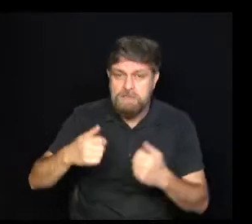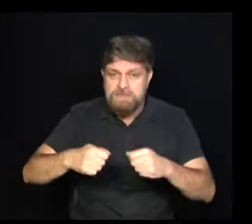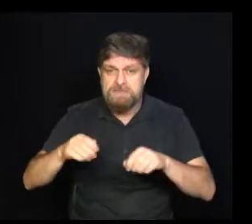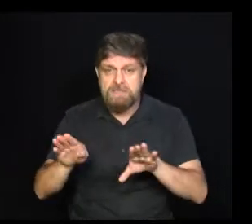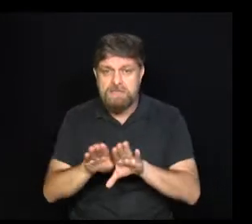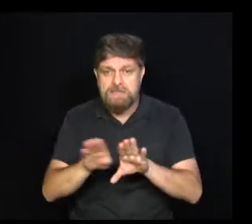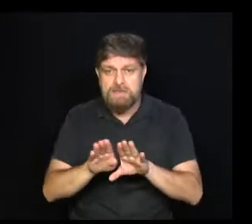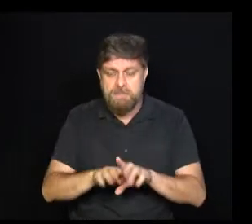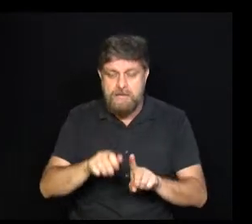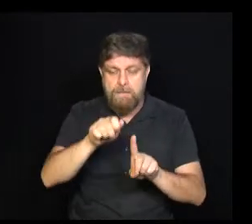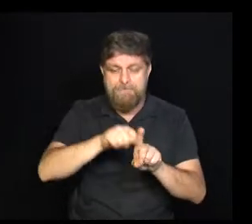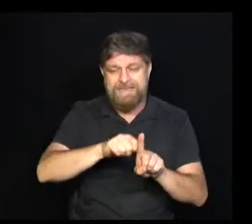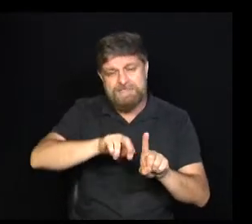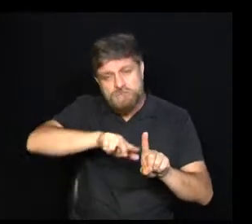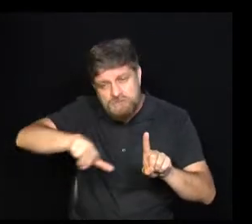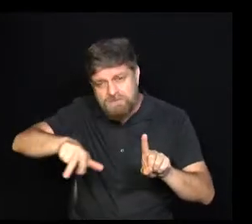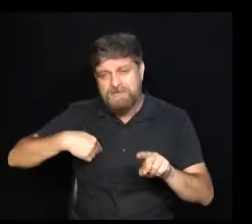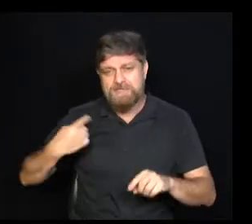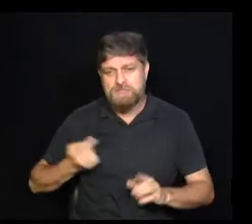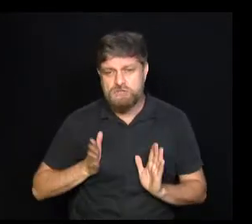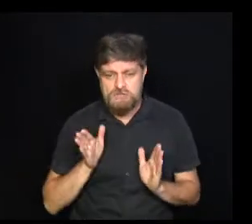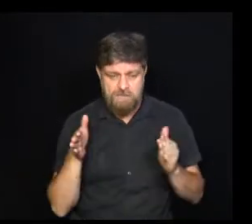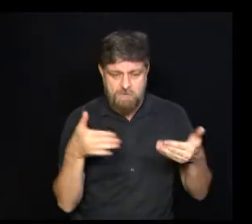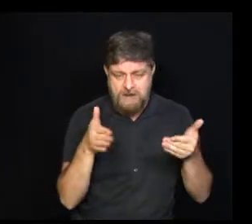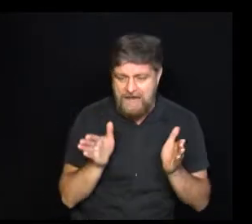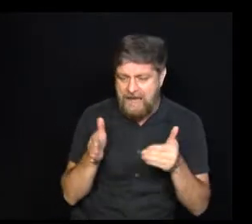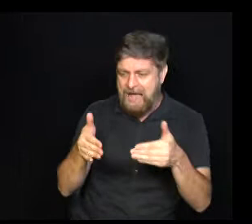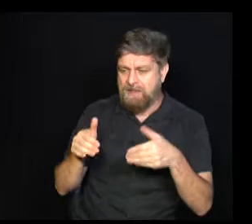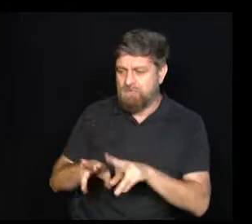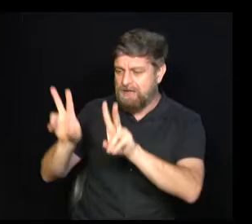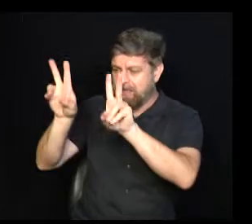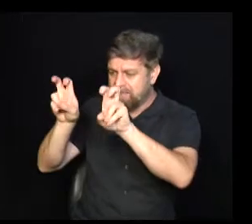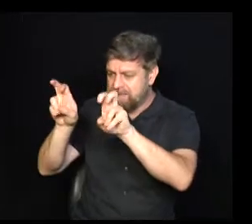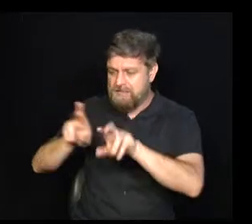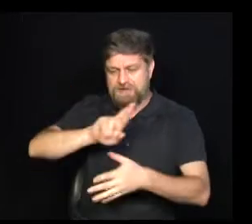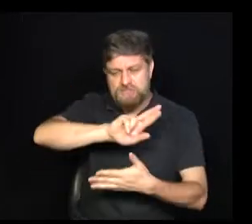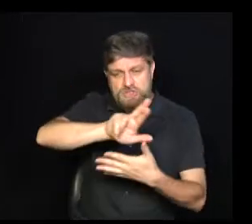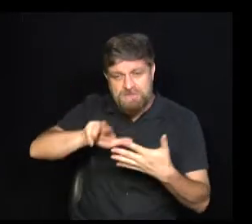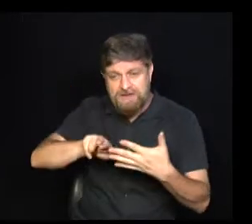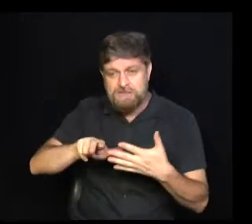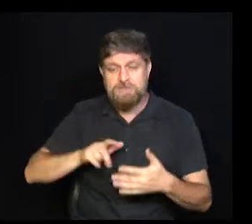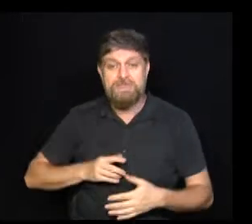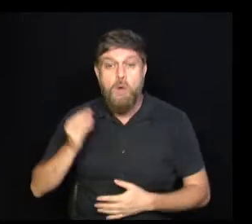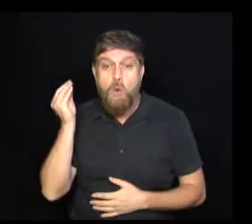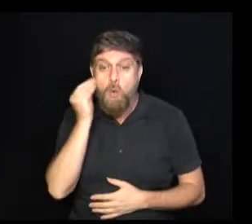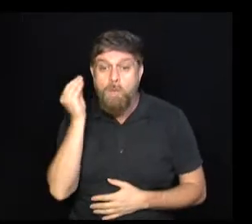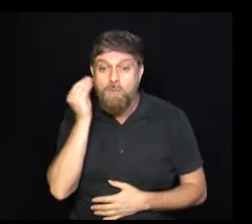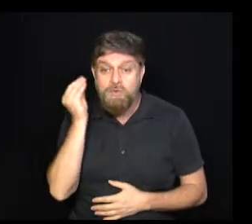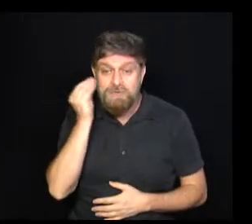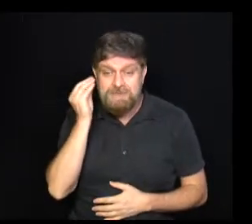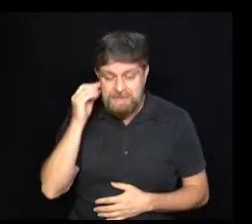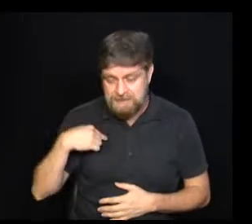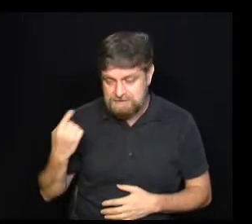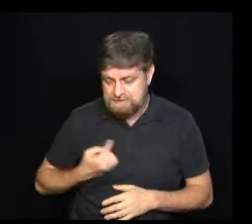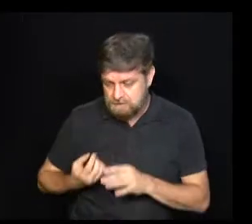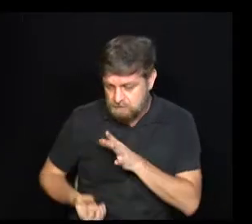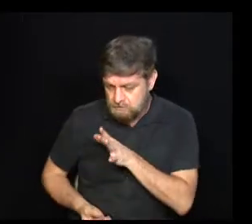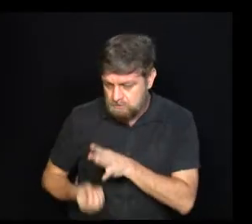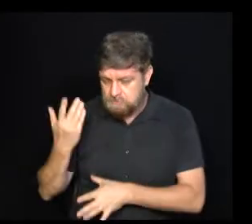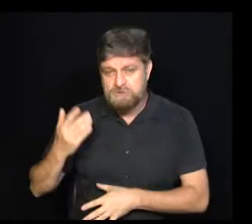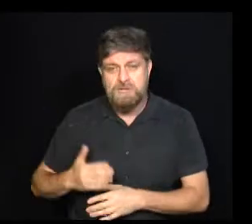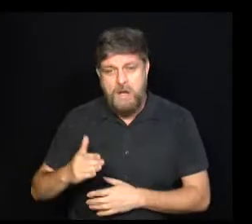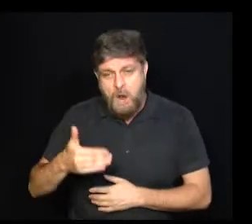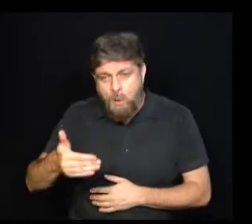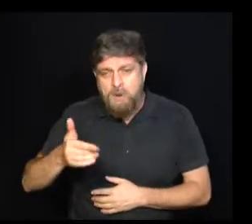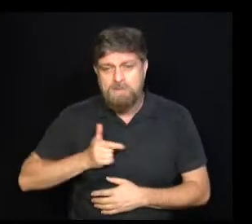outros meses, né, a gente fala de outras situações, mas são oportunidades criadas quando